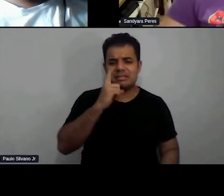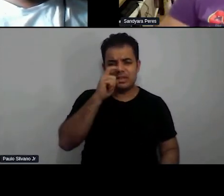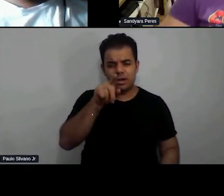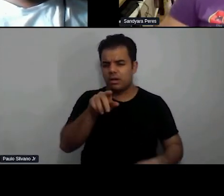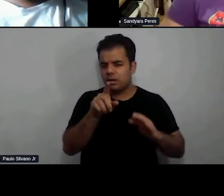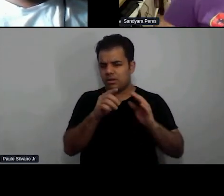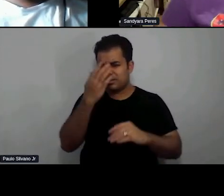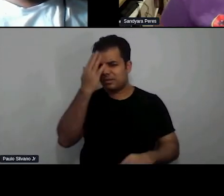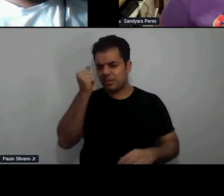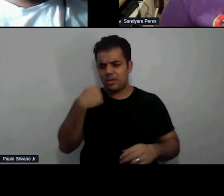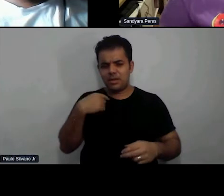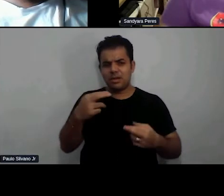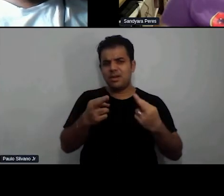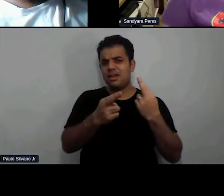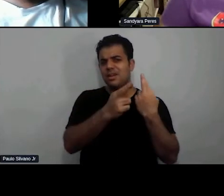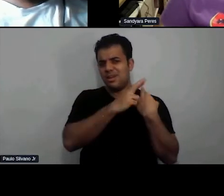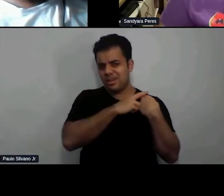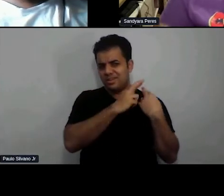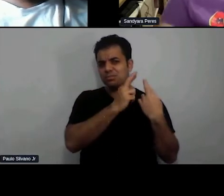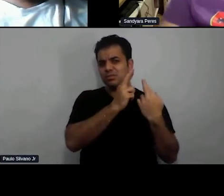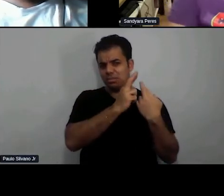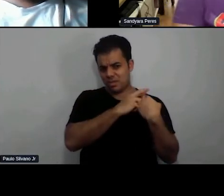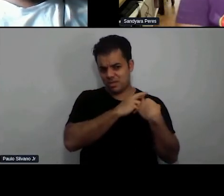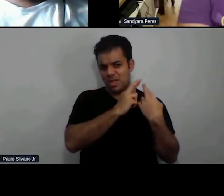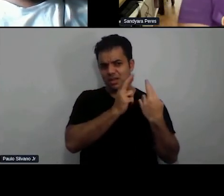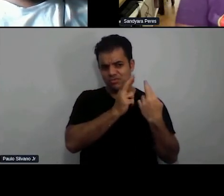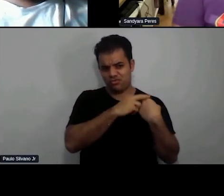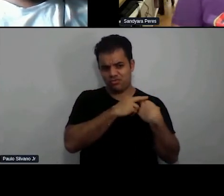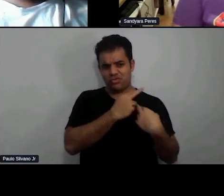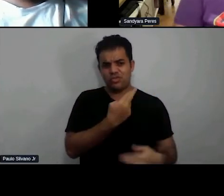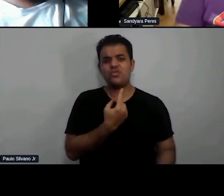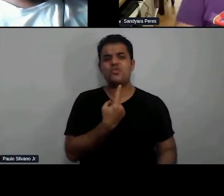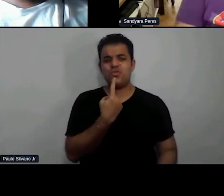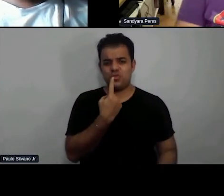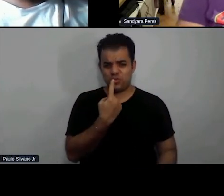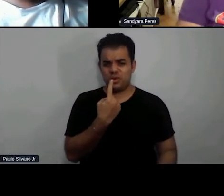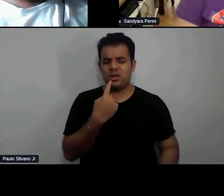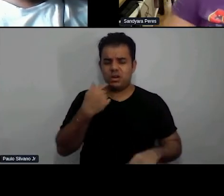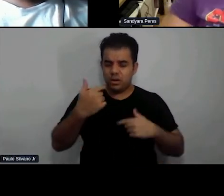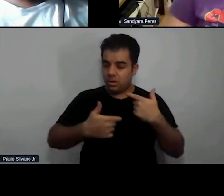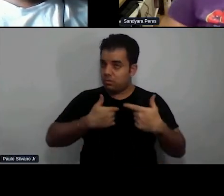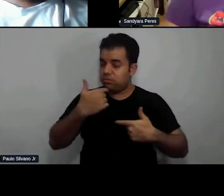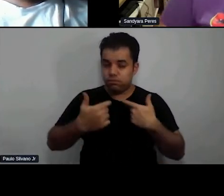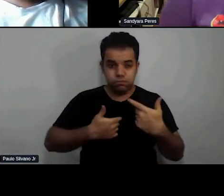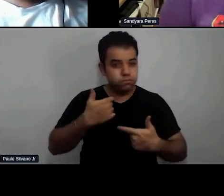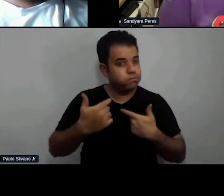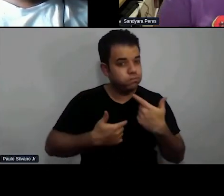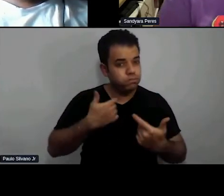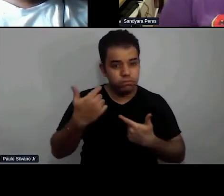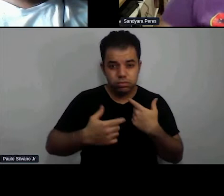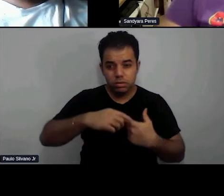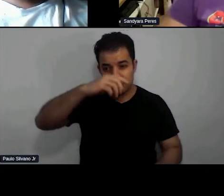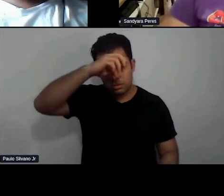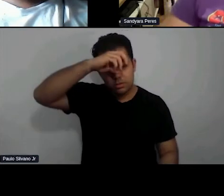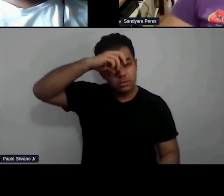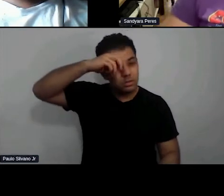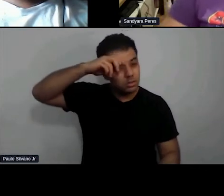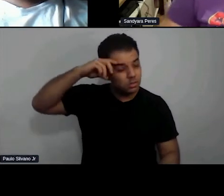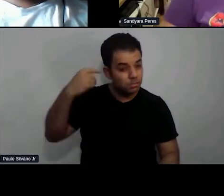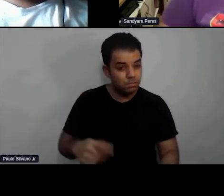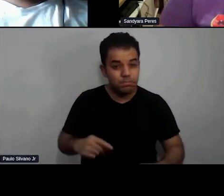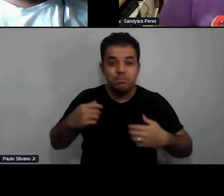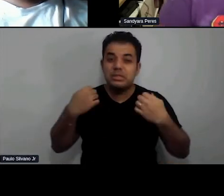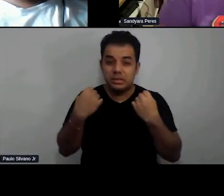a responsabilidade que você acaba colocando nas costas de uma única pessoa, né? Então, se for um contexto de um